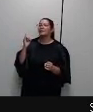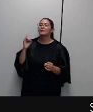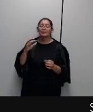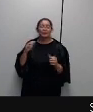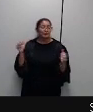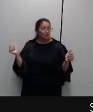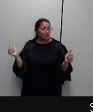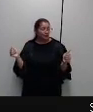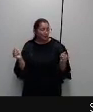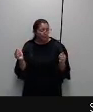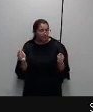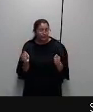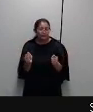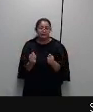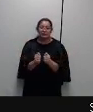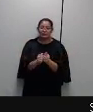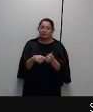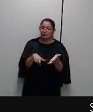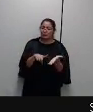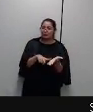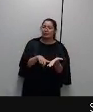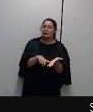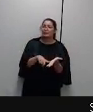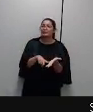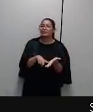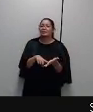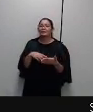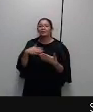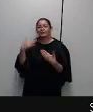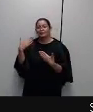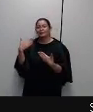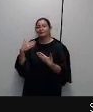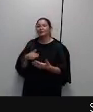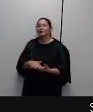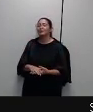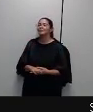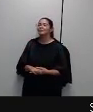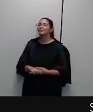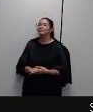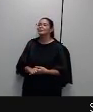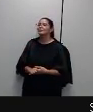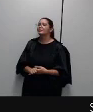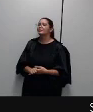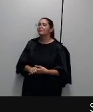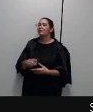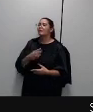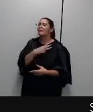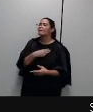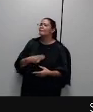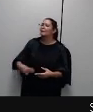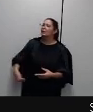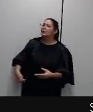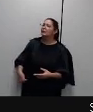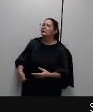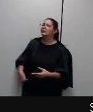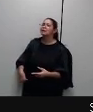é só Presidente agradeço a vossa excelência' sei pois não minhas férias já se posicionou mas não apoio ao também